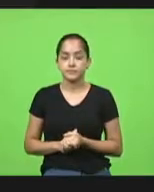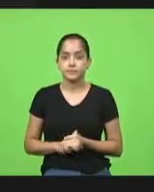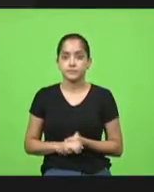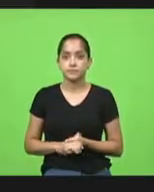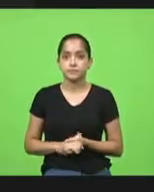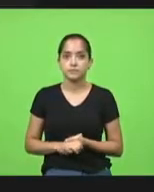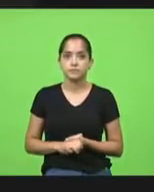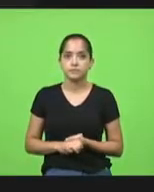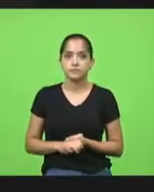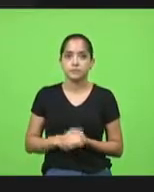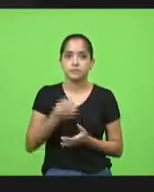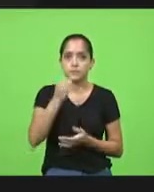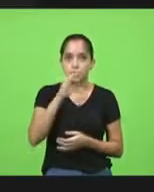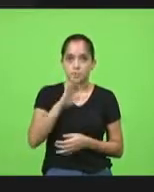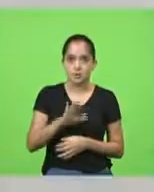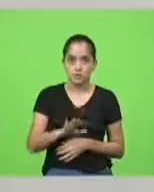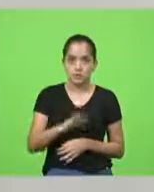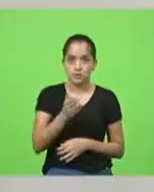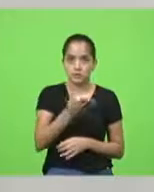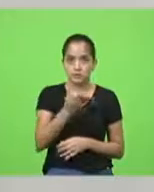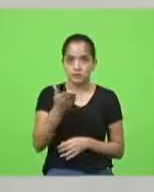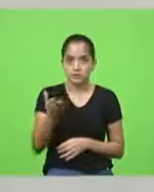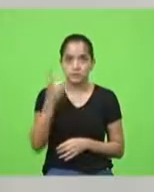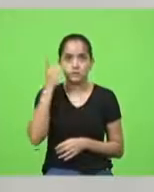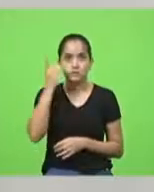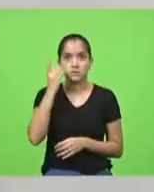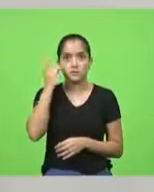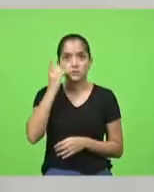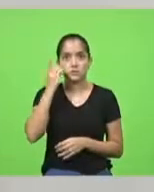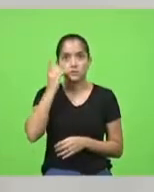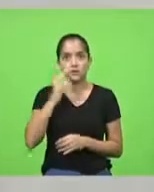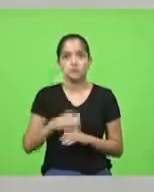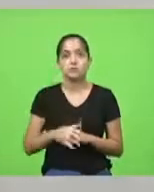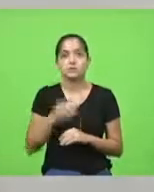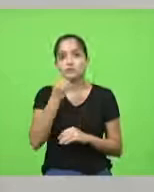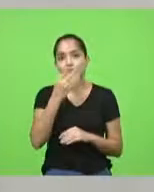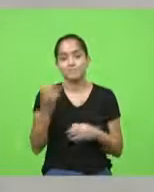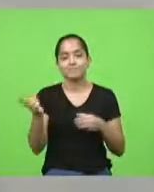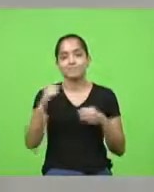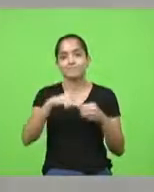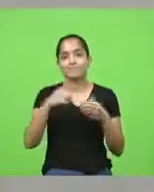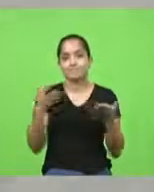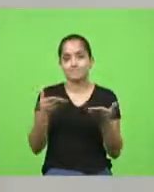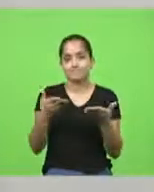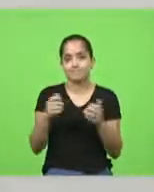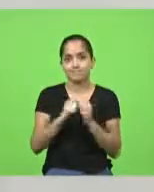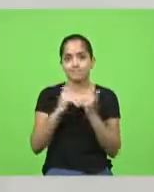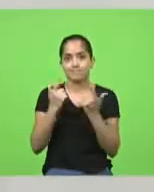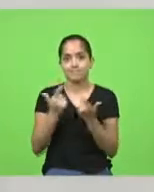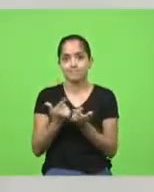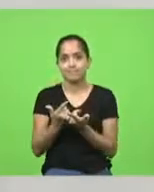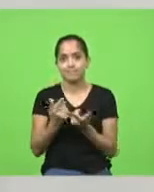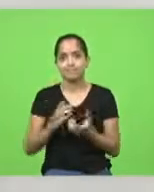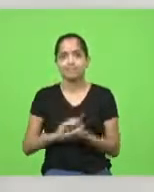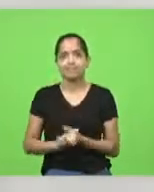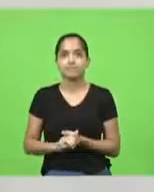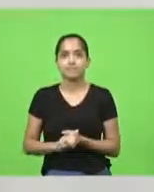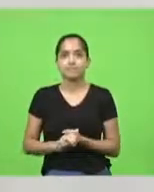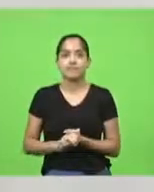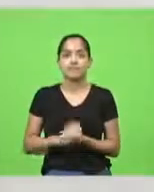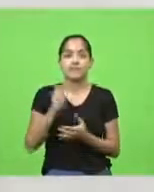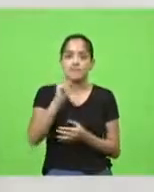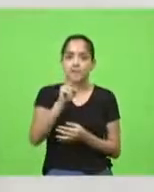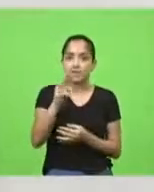Meu boa tarde a todos os senhores e senhoras deputados. Como é bom retornar esse plenário, né? Rever os